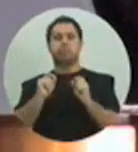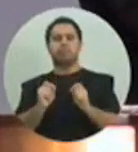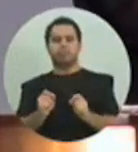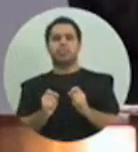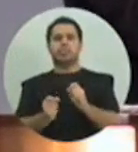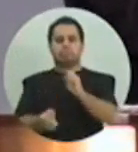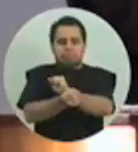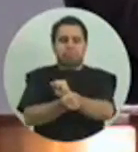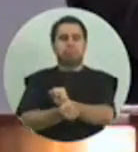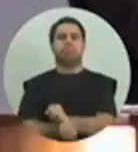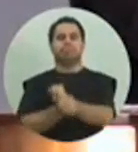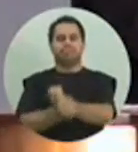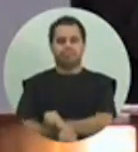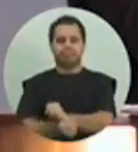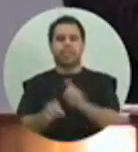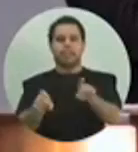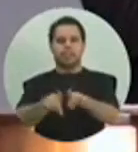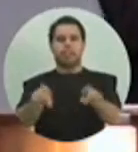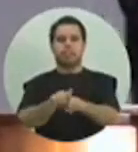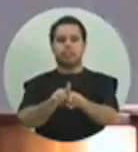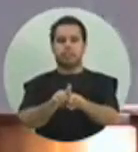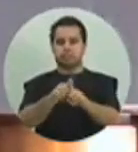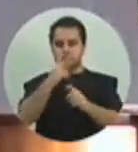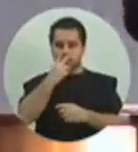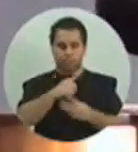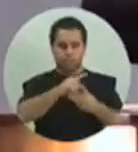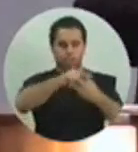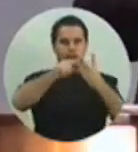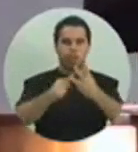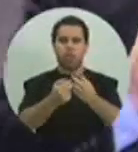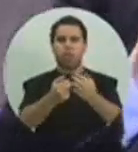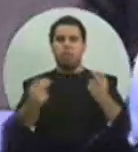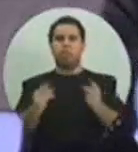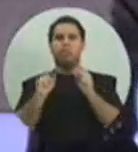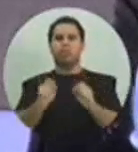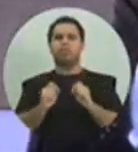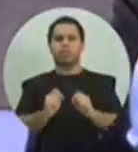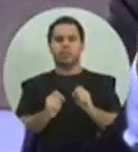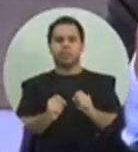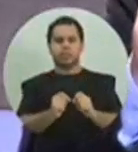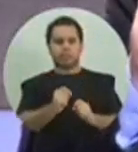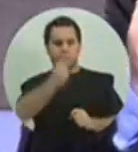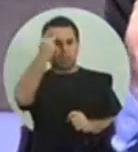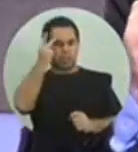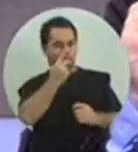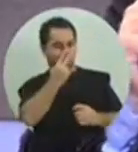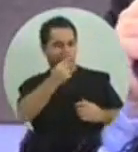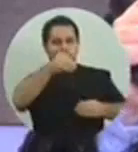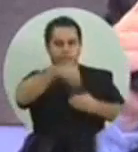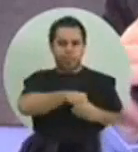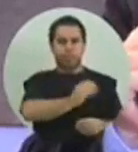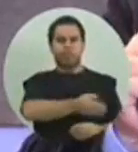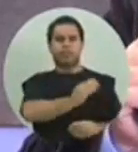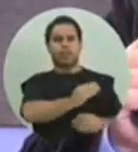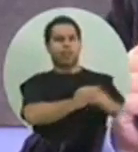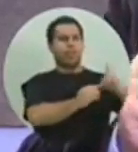Havia 3 coisas na atitude de escravidão que se demonstravam e que Deus não